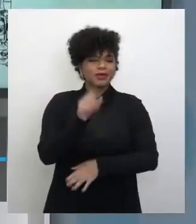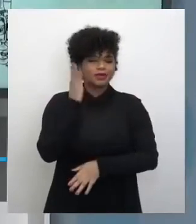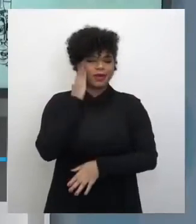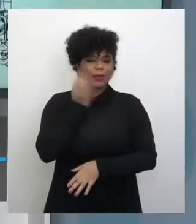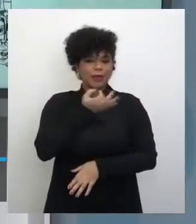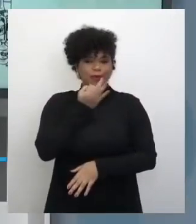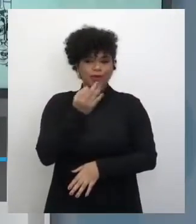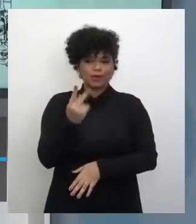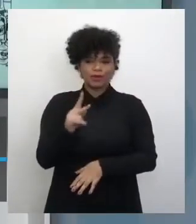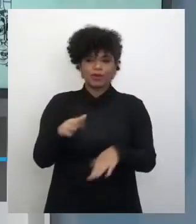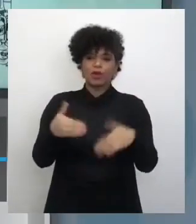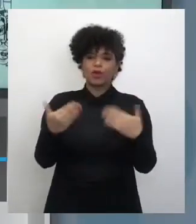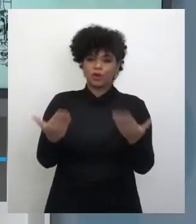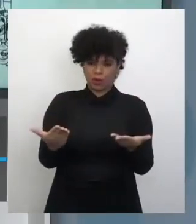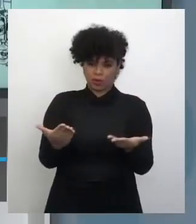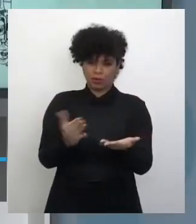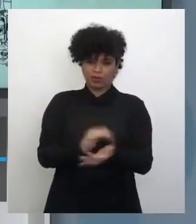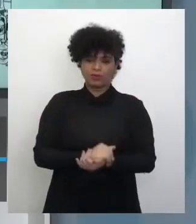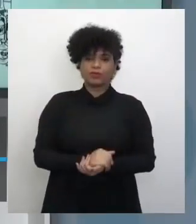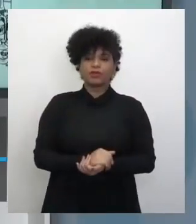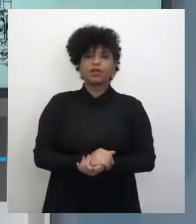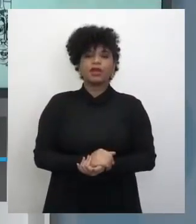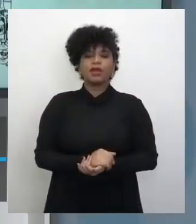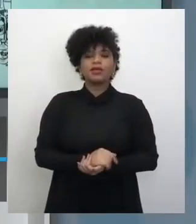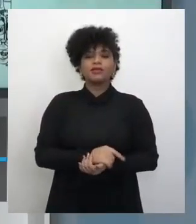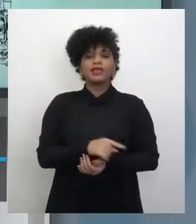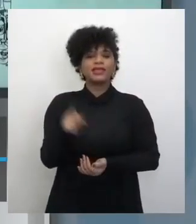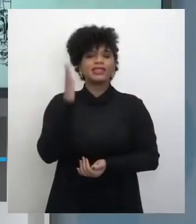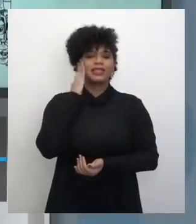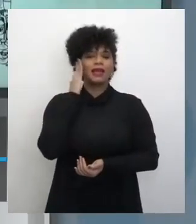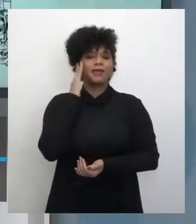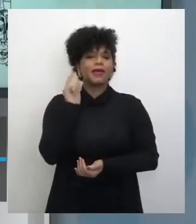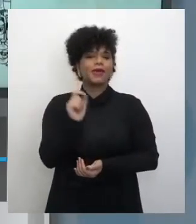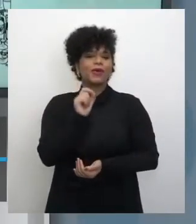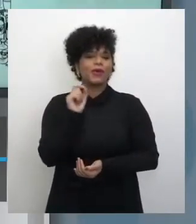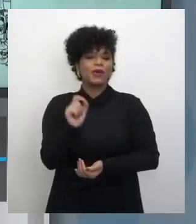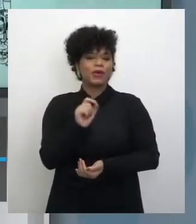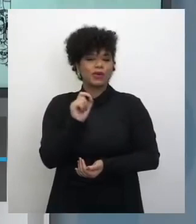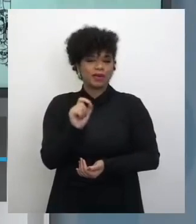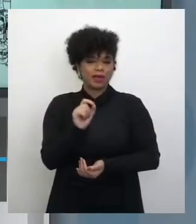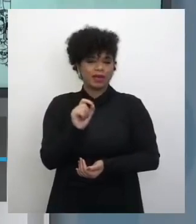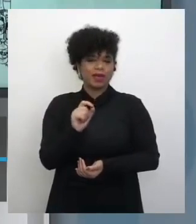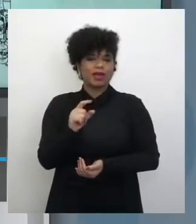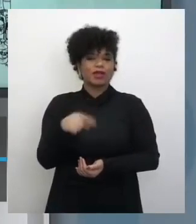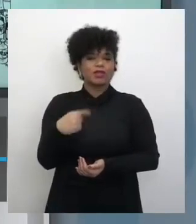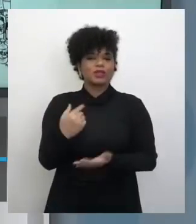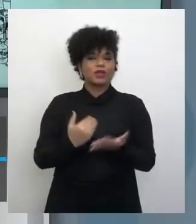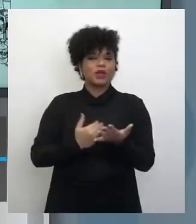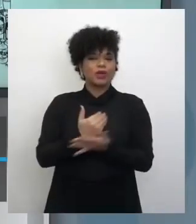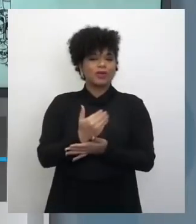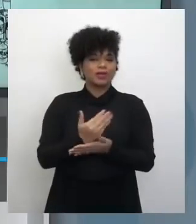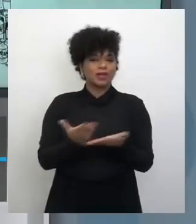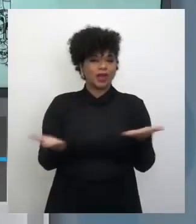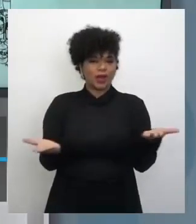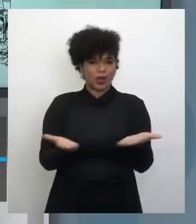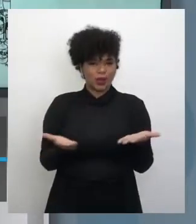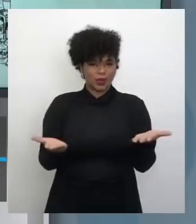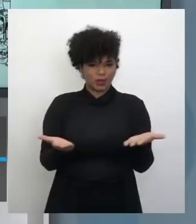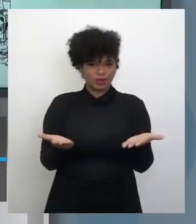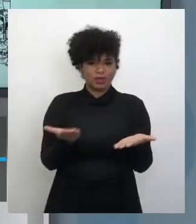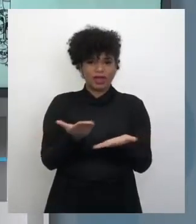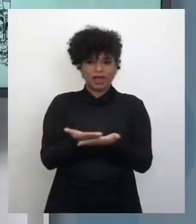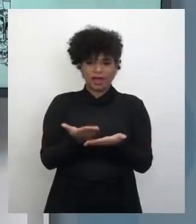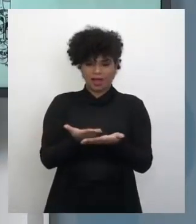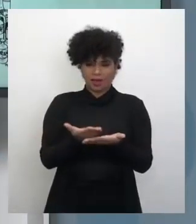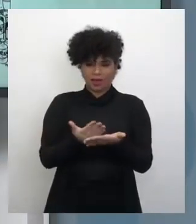o que o aluno traz com ele, o que ele sabe, para a gente conseguir desenvolver a aula em cima do que o aluno